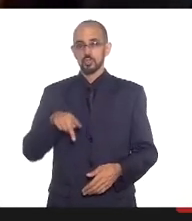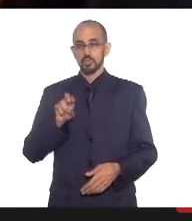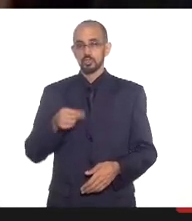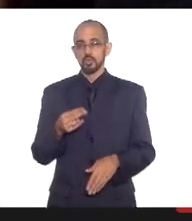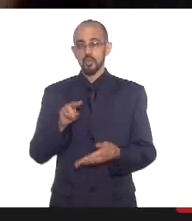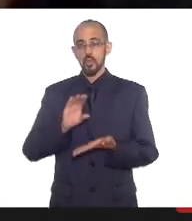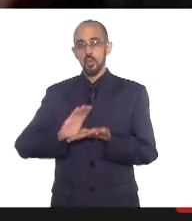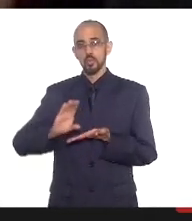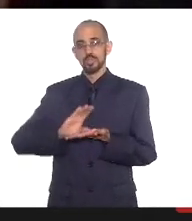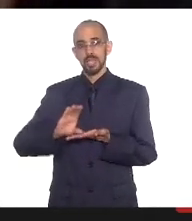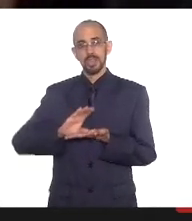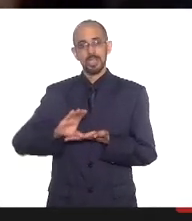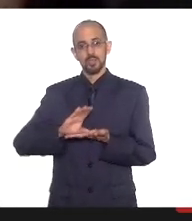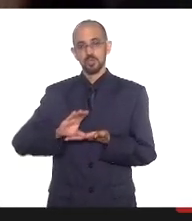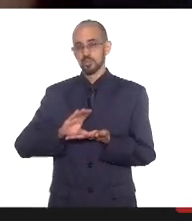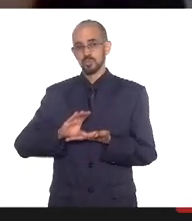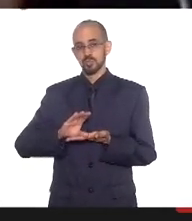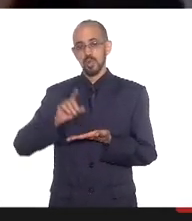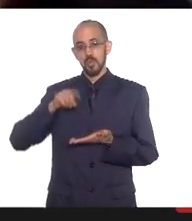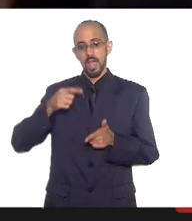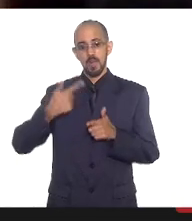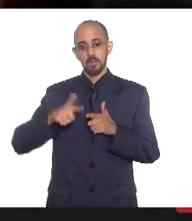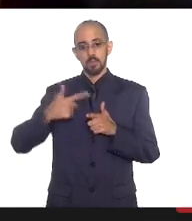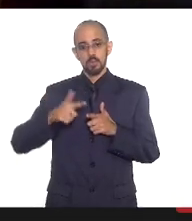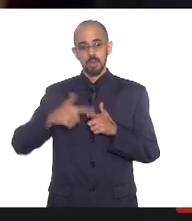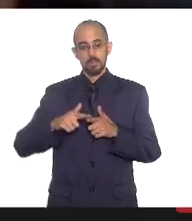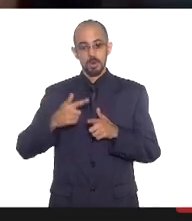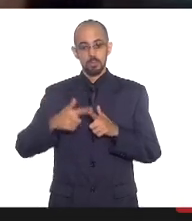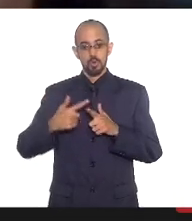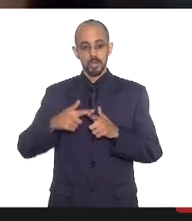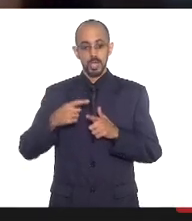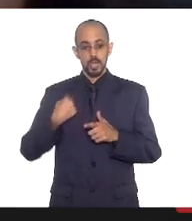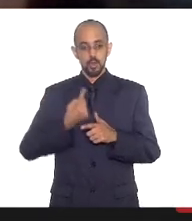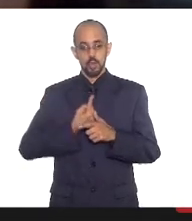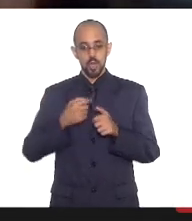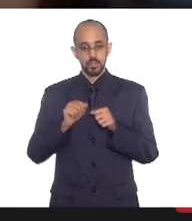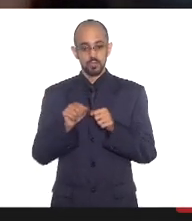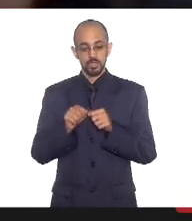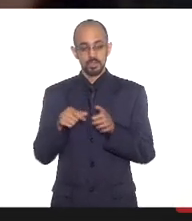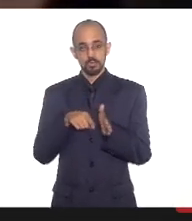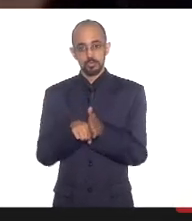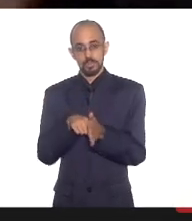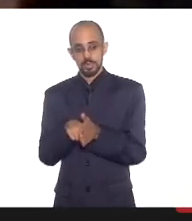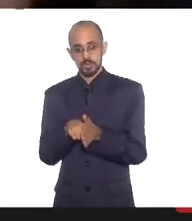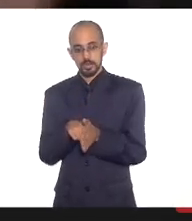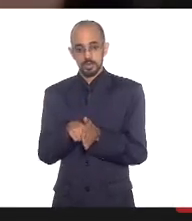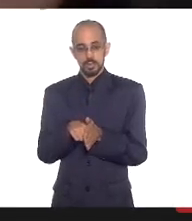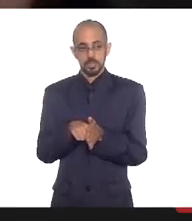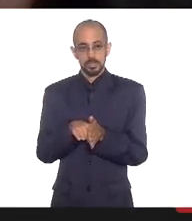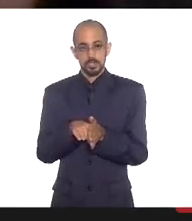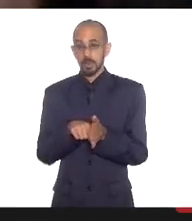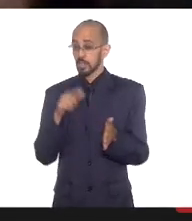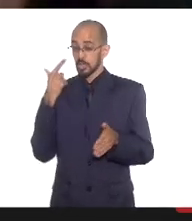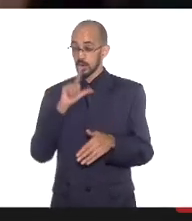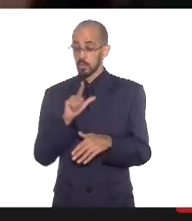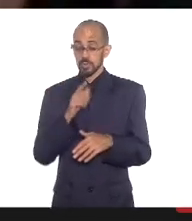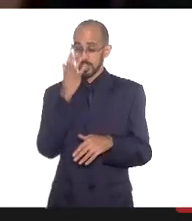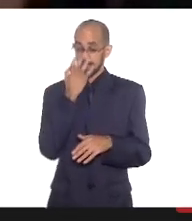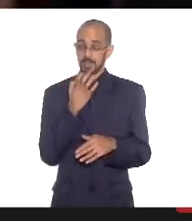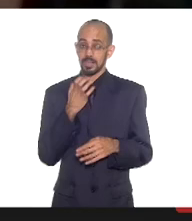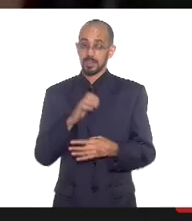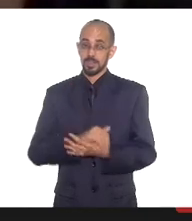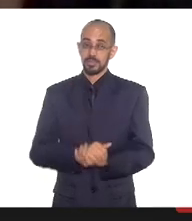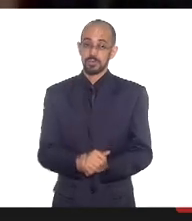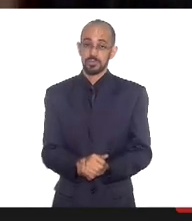né então eu penso que isso é muito problemático porque a gente faz tudo meu elaboração de pesquisa de ciência e que não consegue ser levado a sério